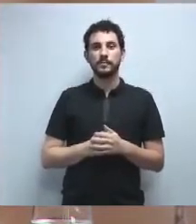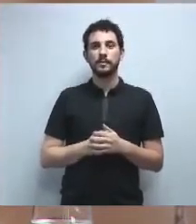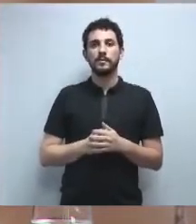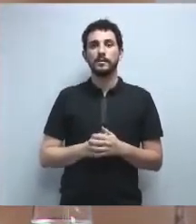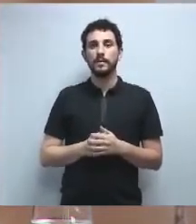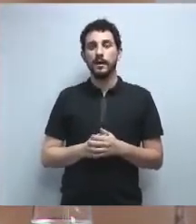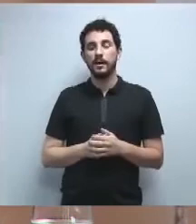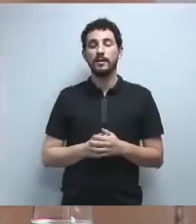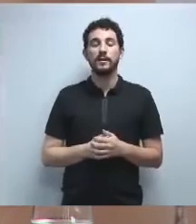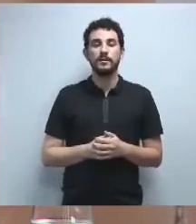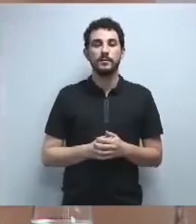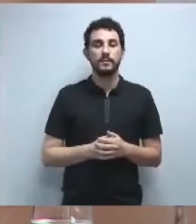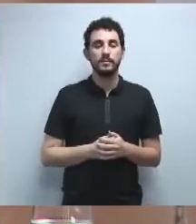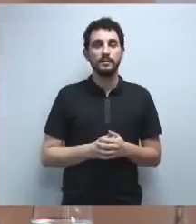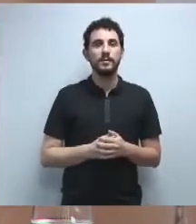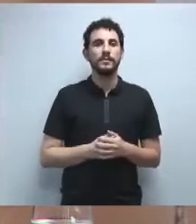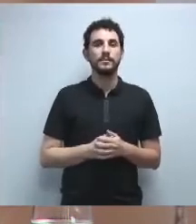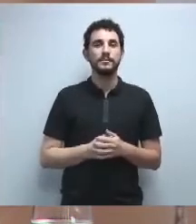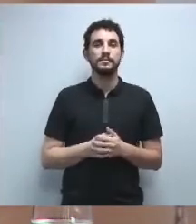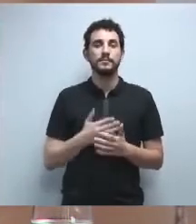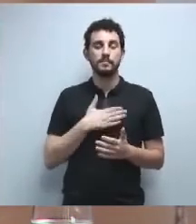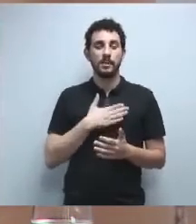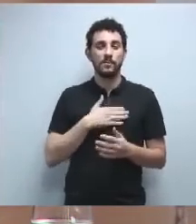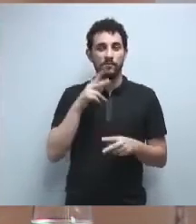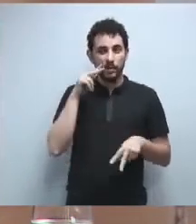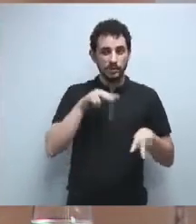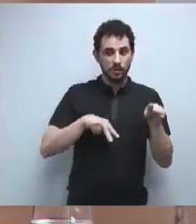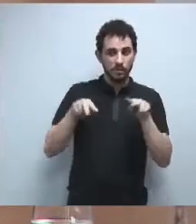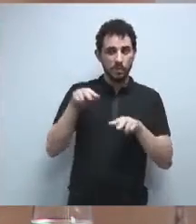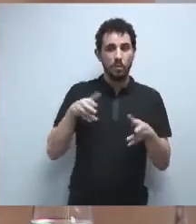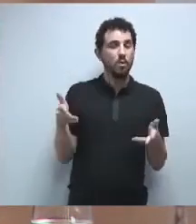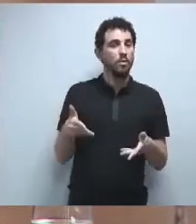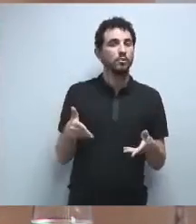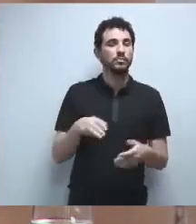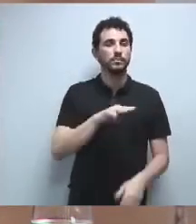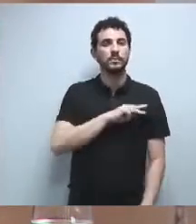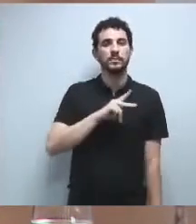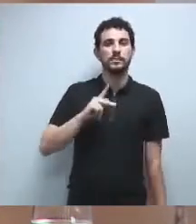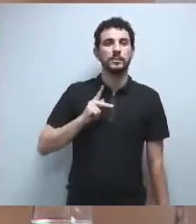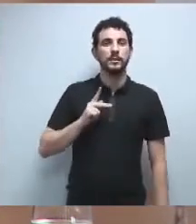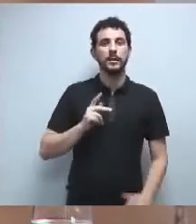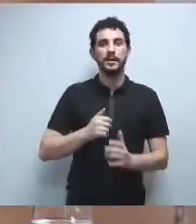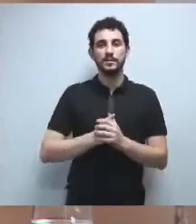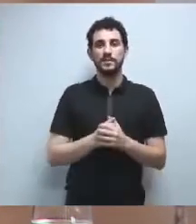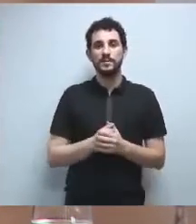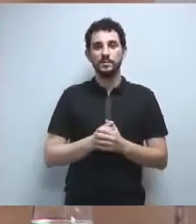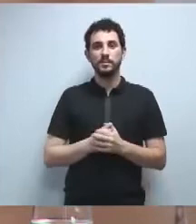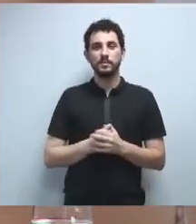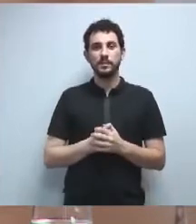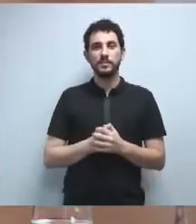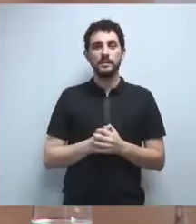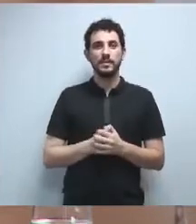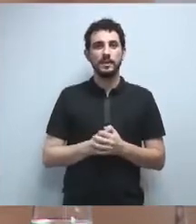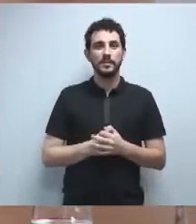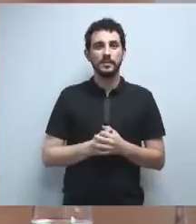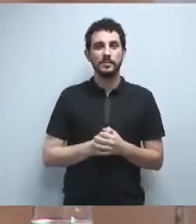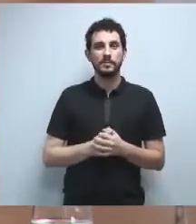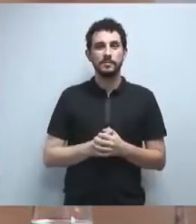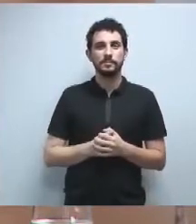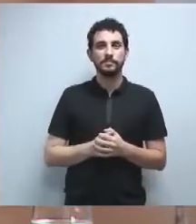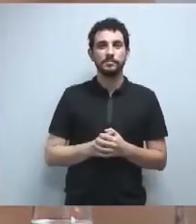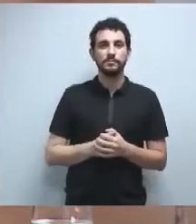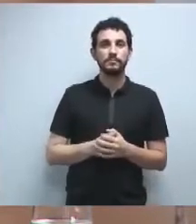qual é a minha visão hoje do ministério público continua sendo uma instituição